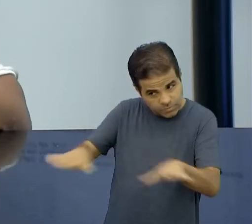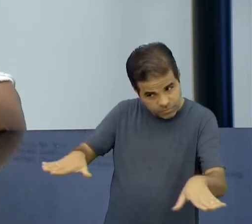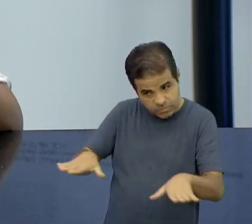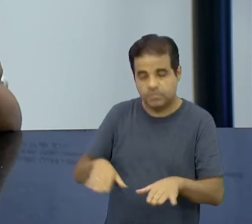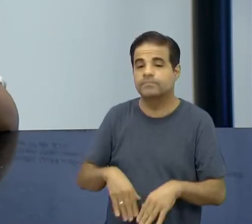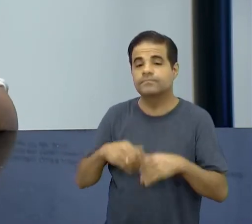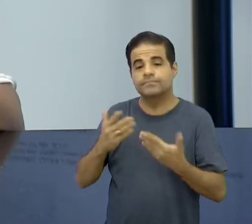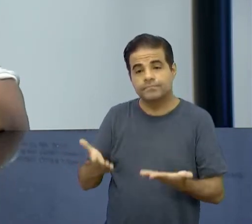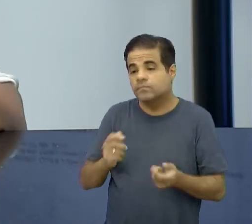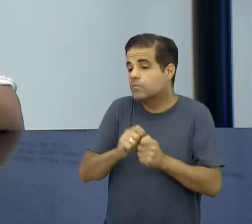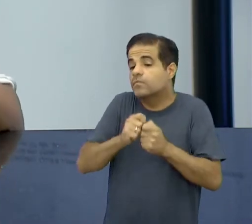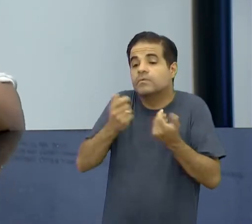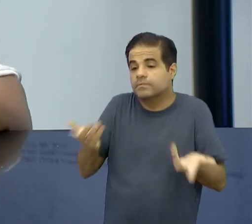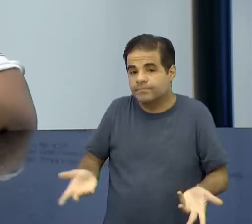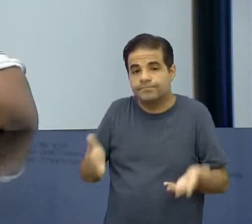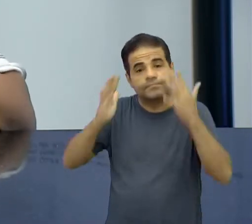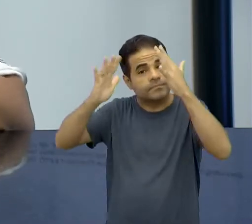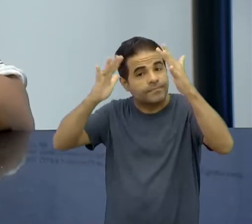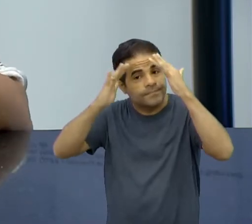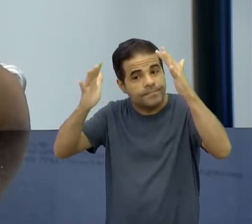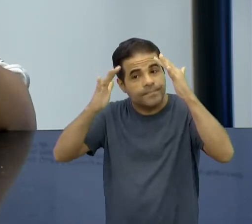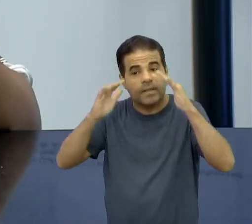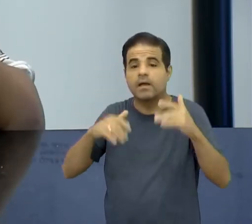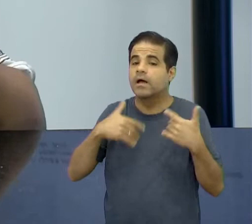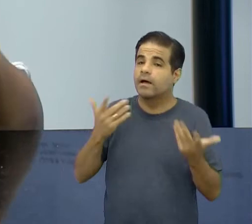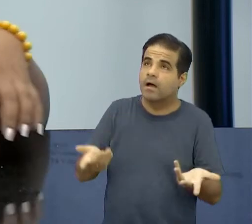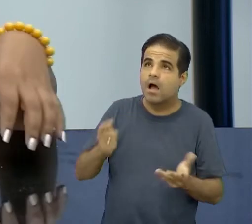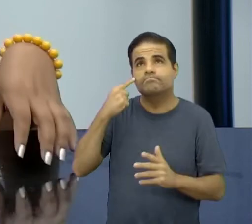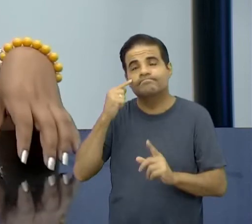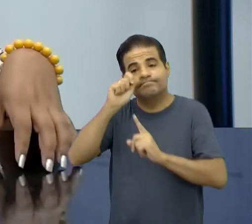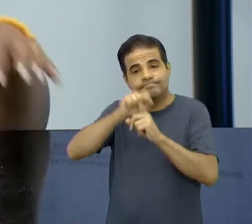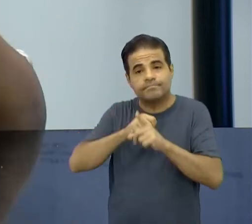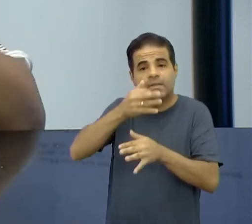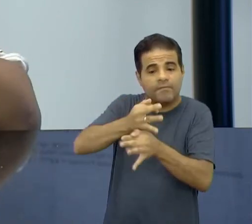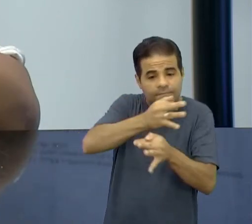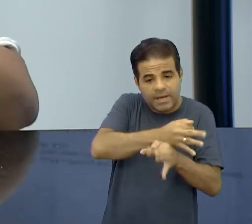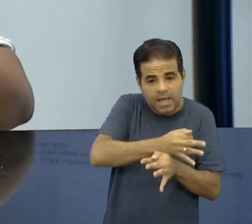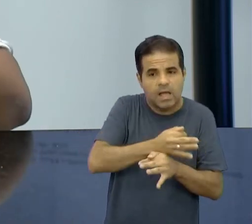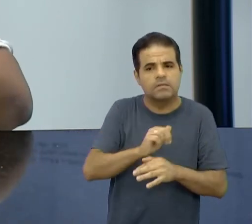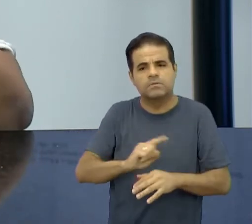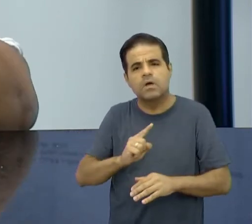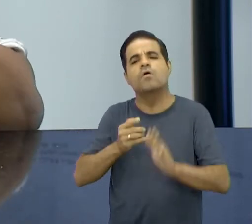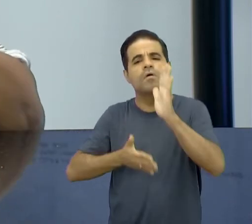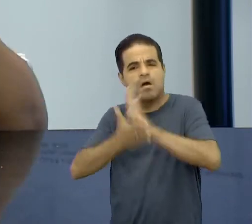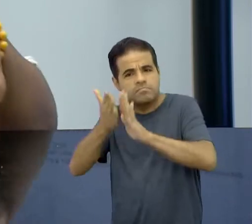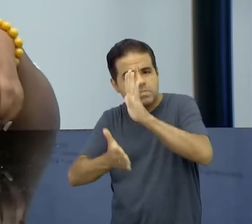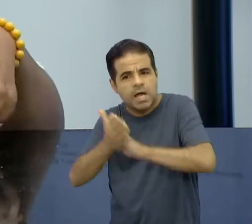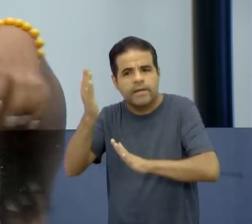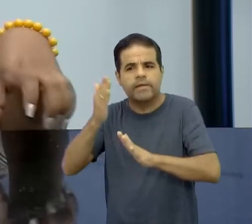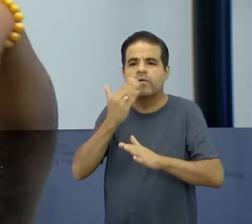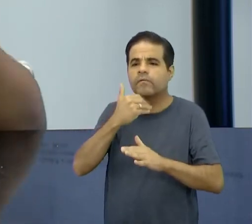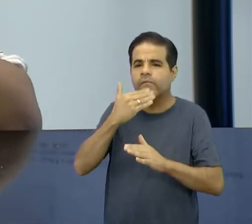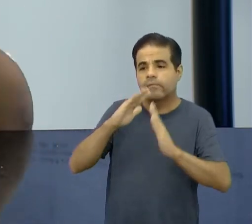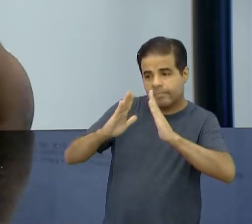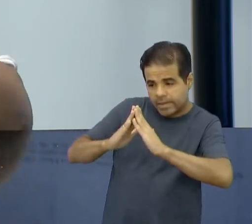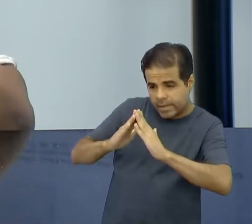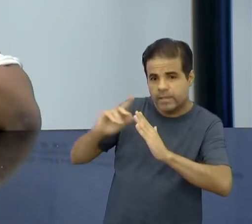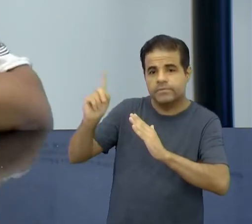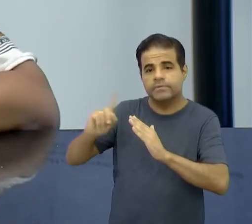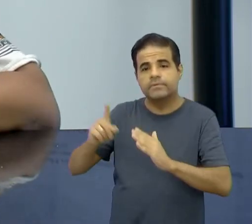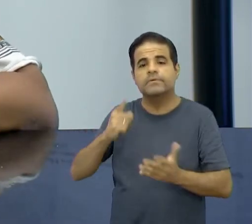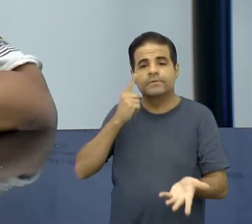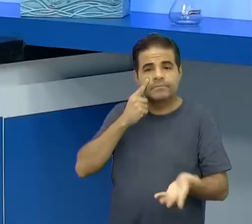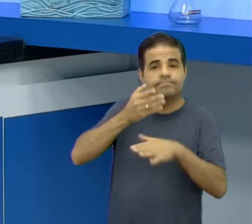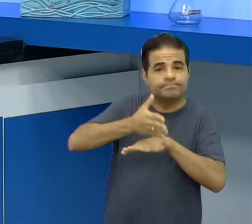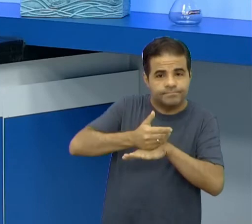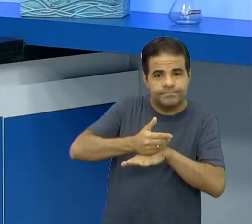Então, como vamos fazer? Até pensamos na seguinte questão. Esse mês tem muito feriado? Não, nós vamos sair, vamos comer em casa, vamos pedir Essa um previsão